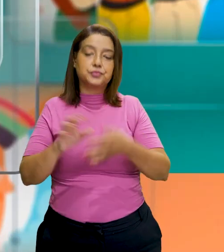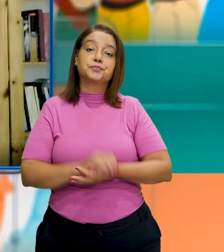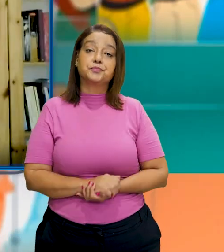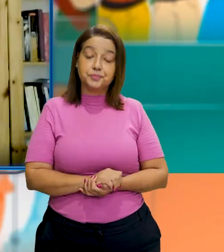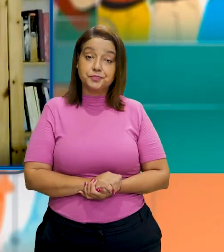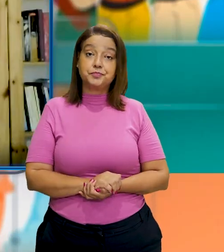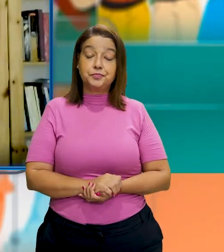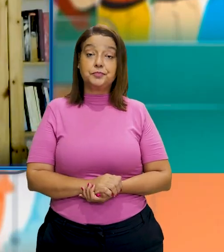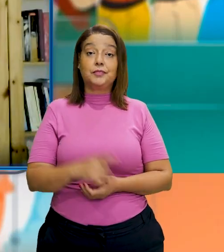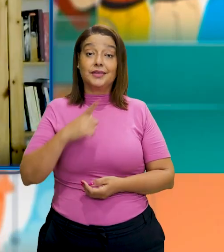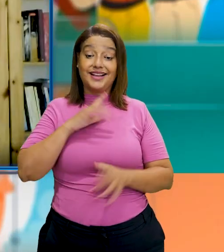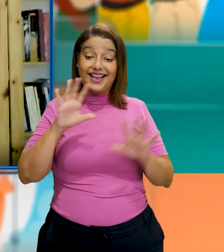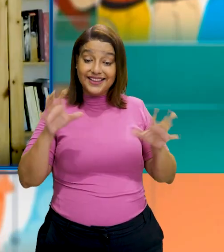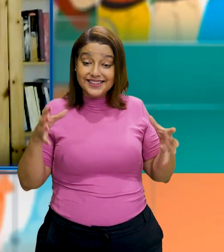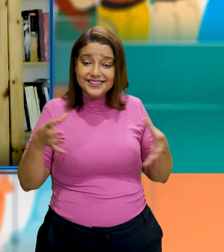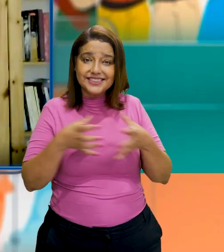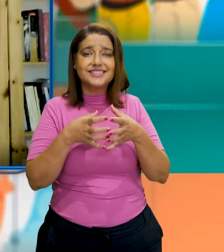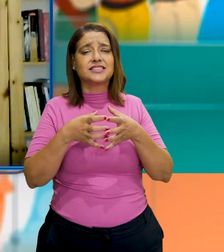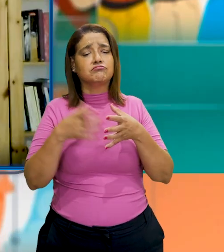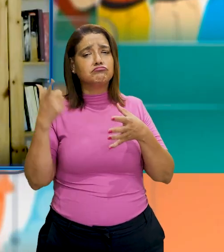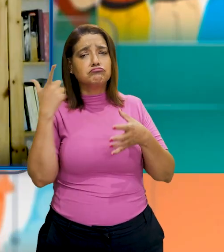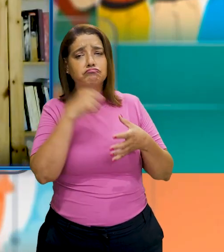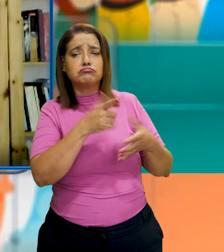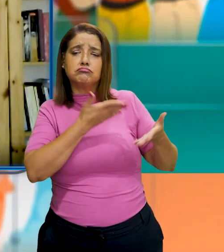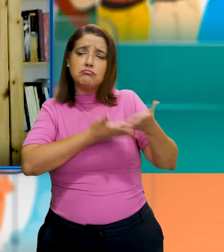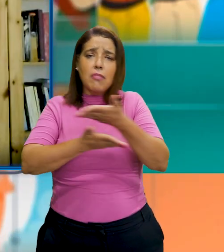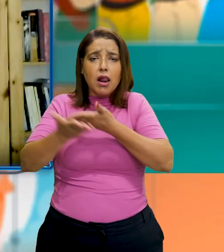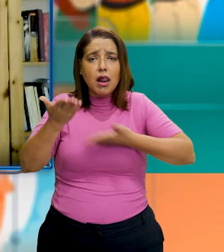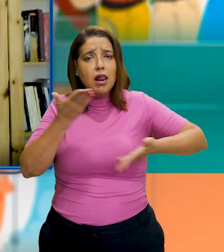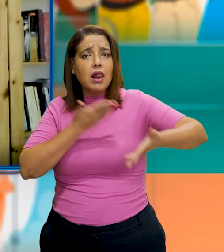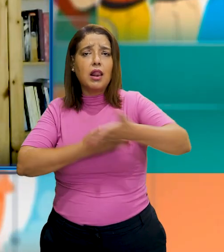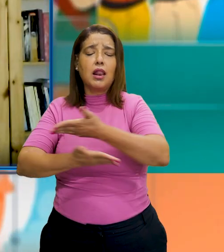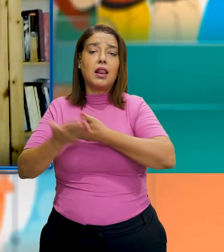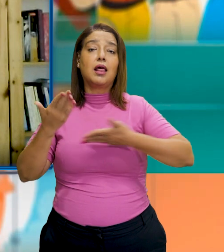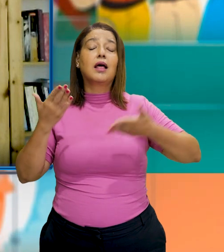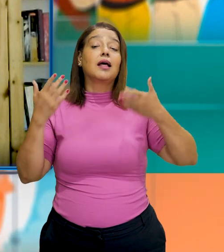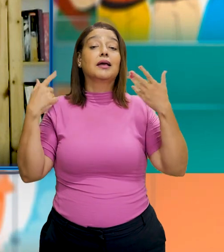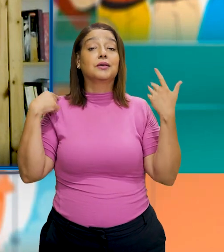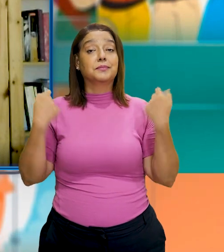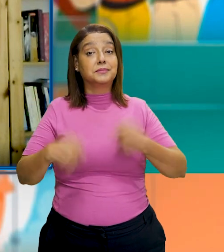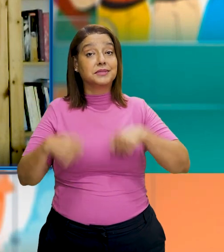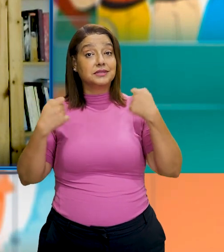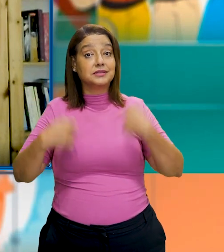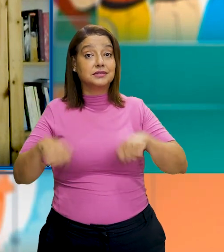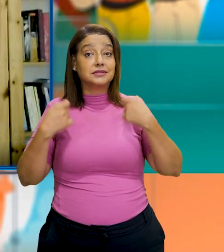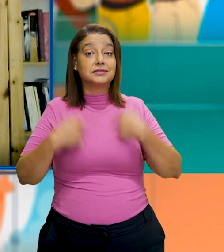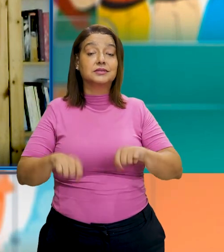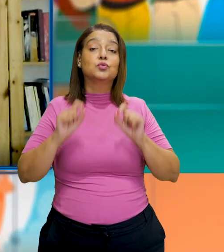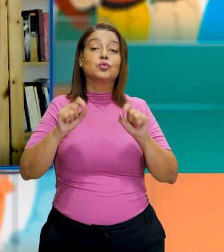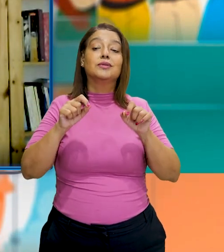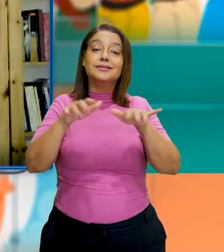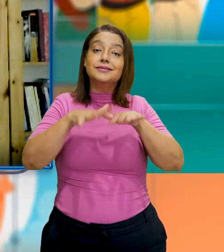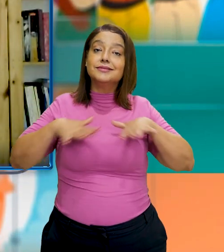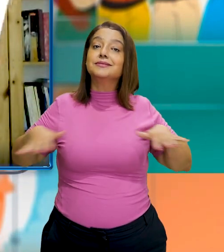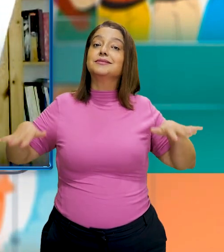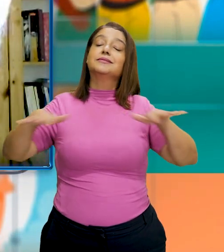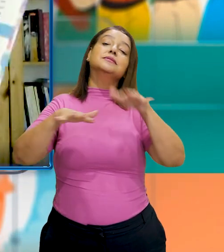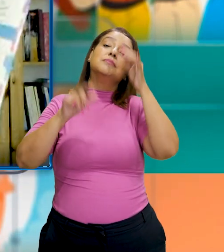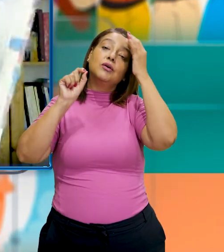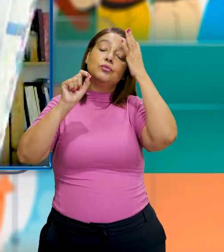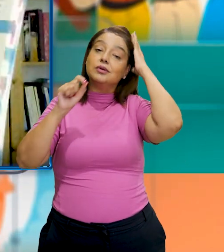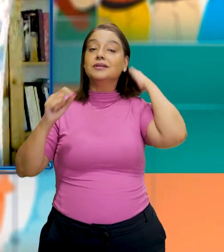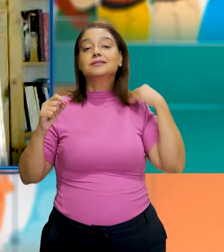equipe? Para ter uma equipe coesa, que colabora entre si, eu preciso ter um